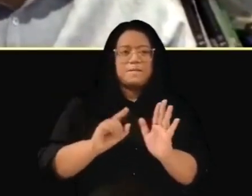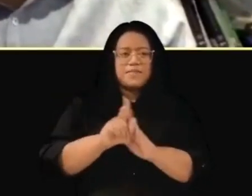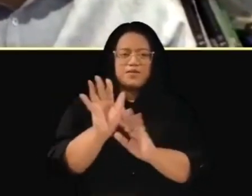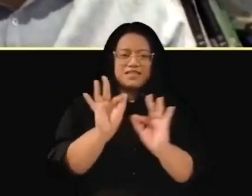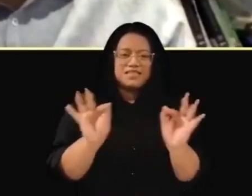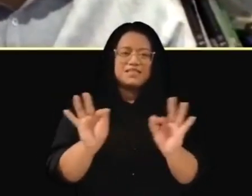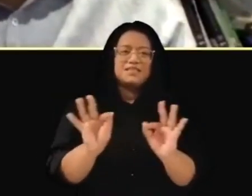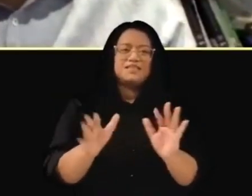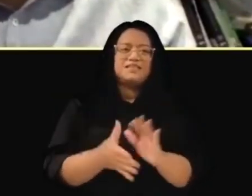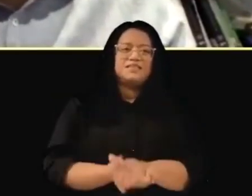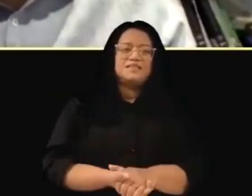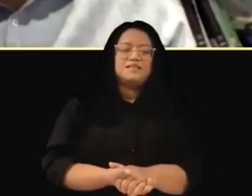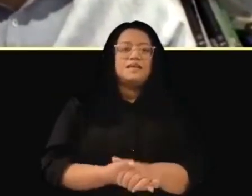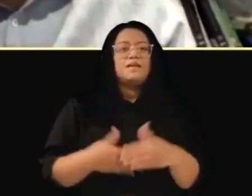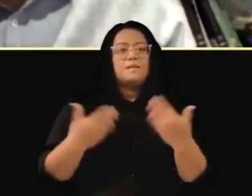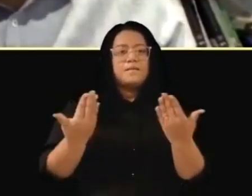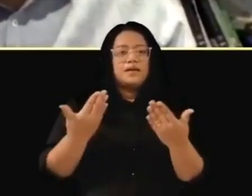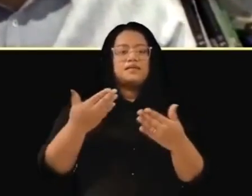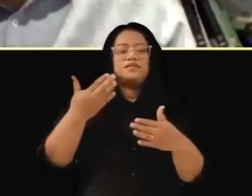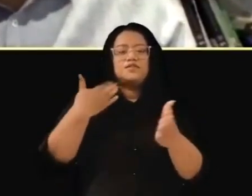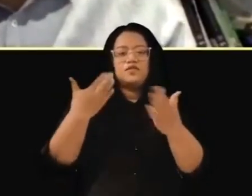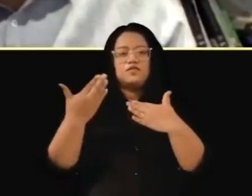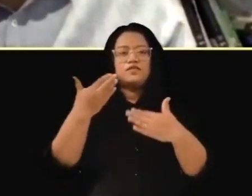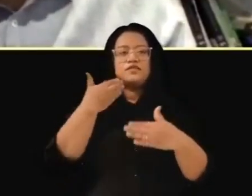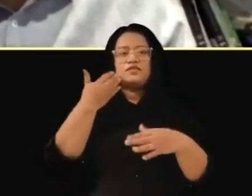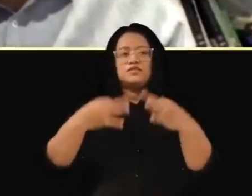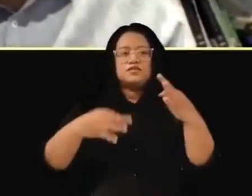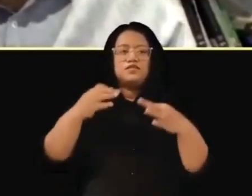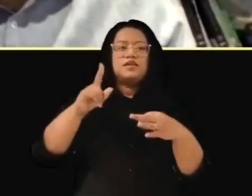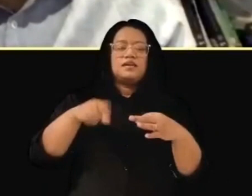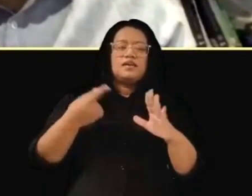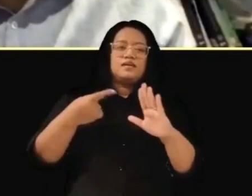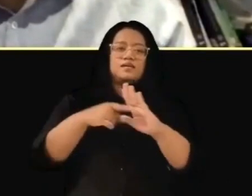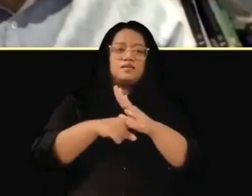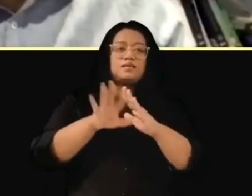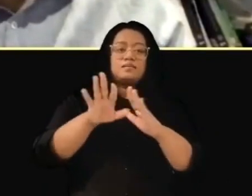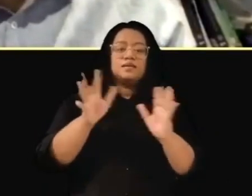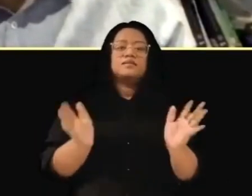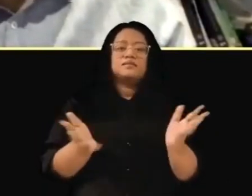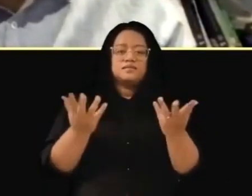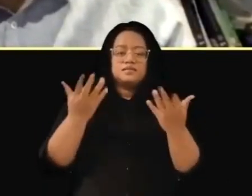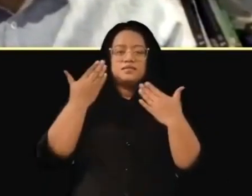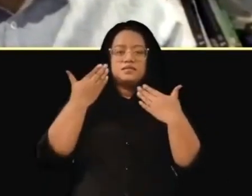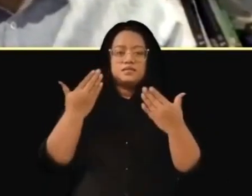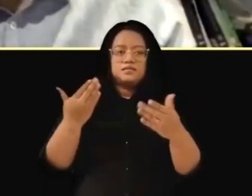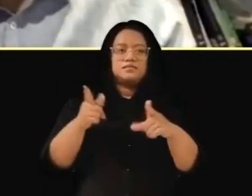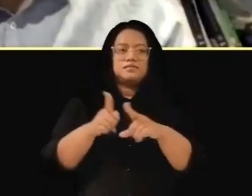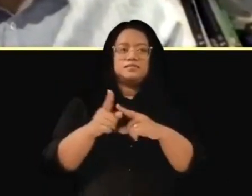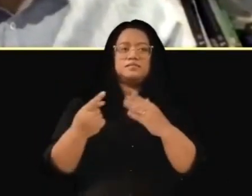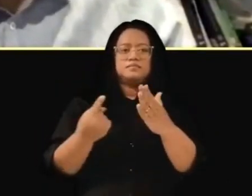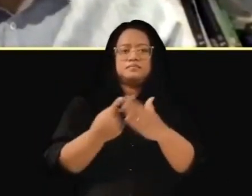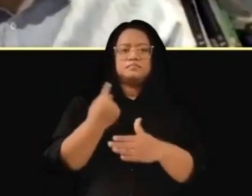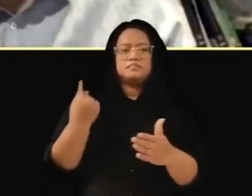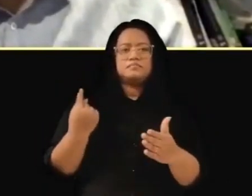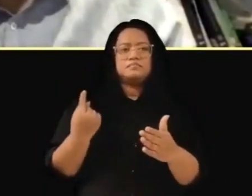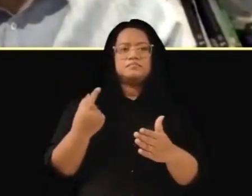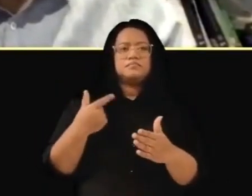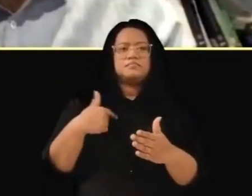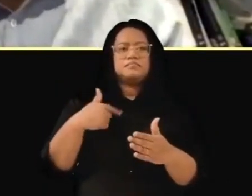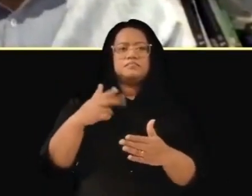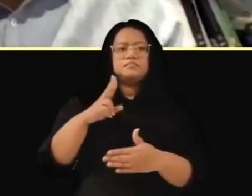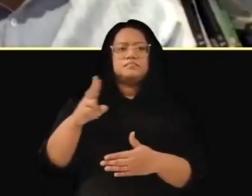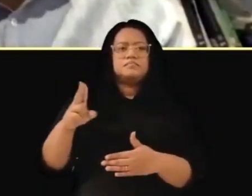Mas conversar com o juiz é assim mesmo, né? É sempre muito complexo, mas estimulante, né? Agradeço também a pergunta, eu não tenho nome, mas